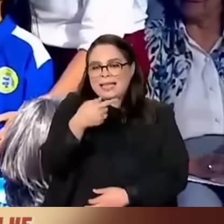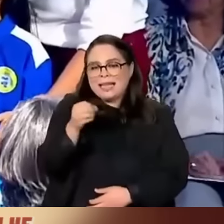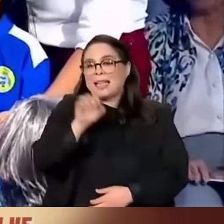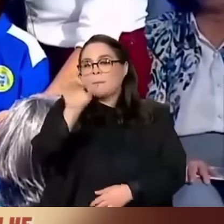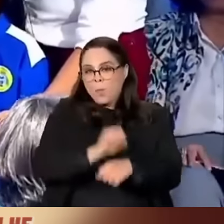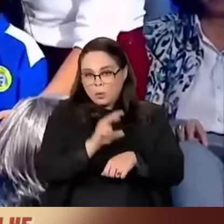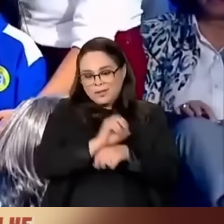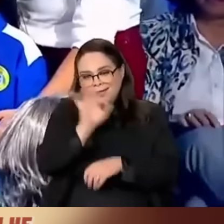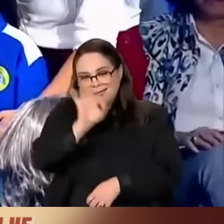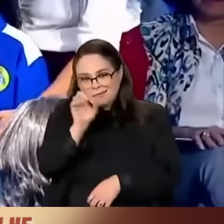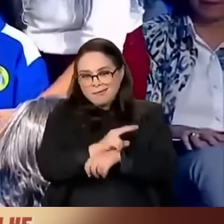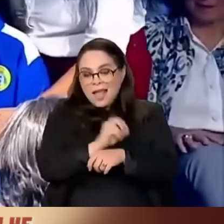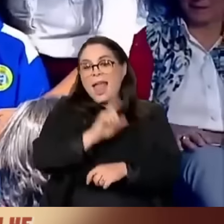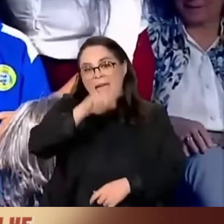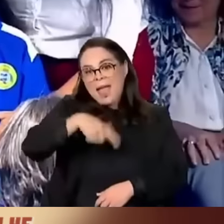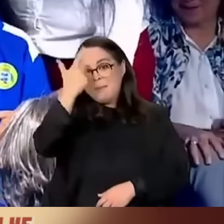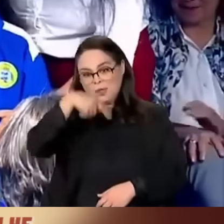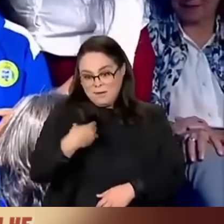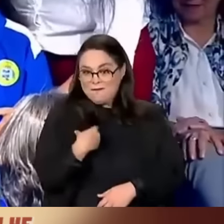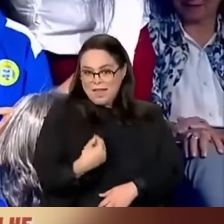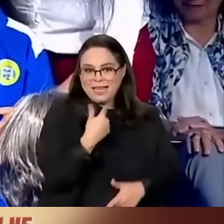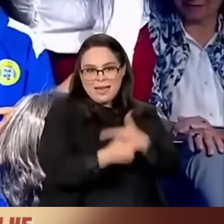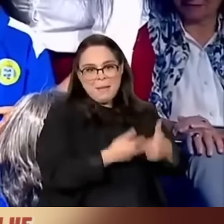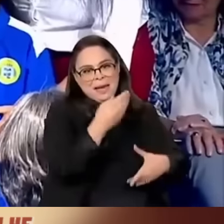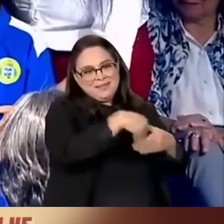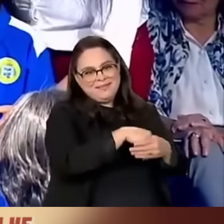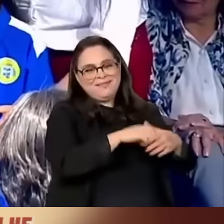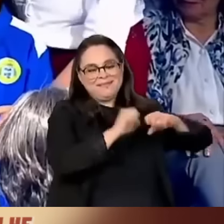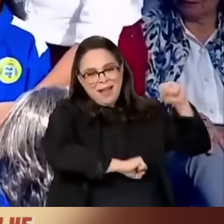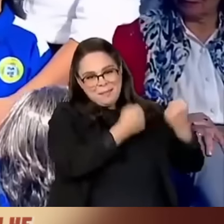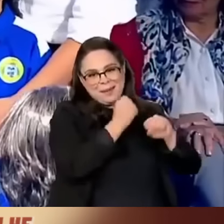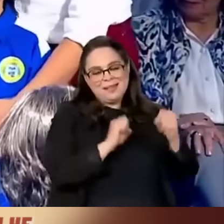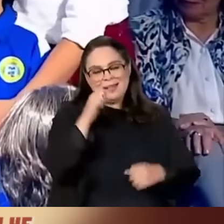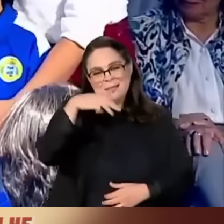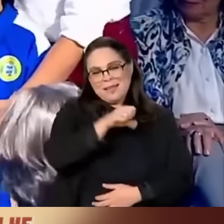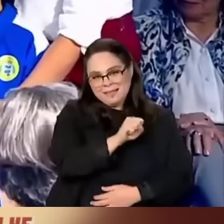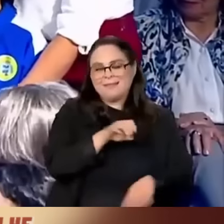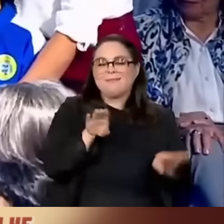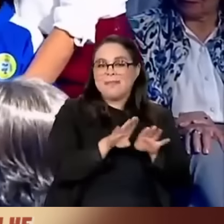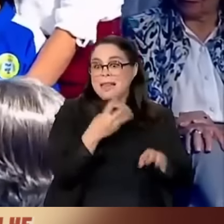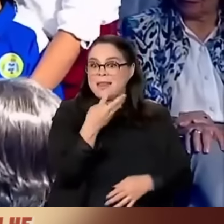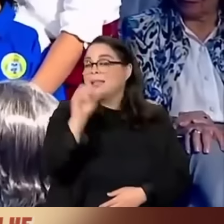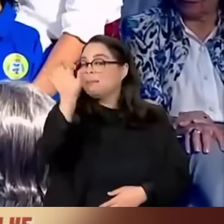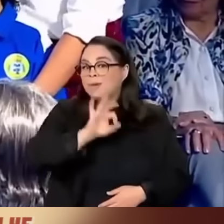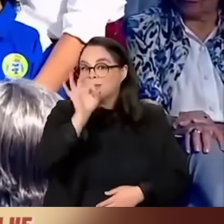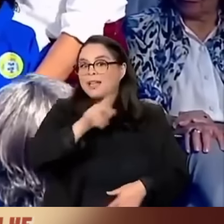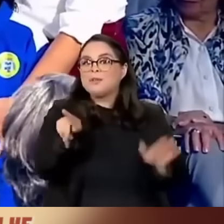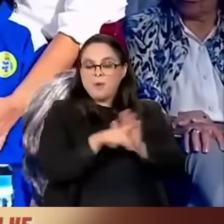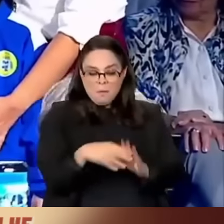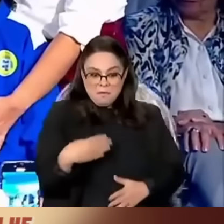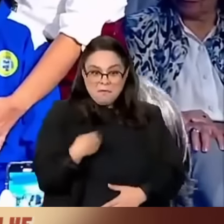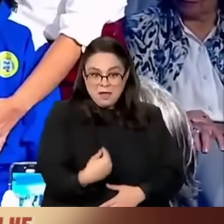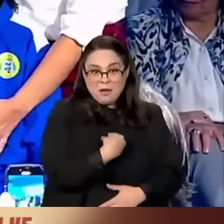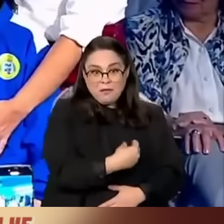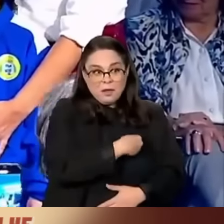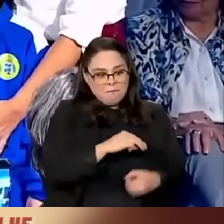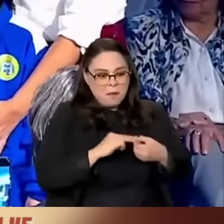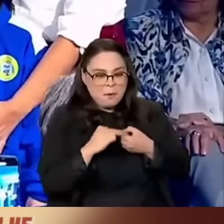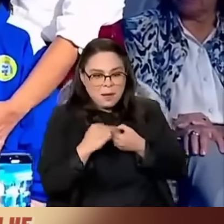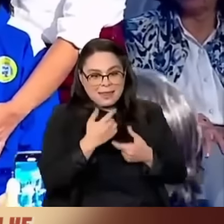das vagas são destinadas aos filhos das colaboradoras da EMS e 30% aos filhos das